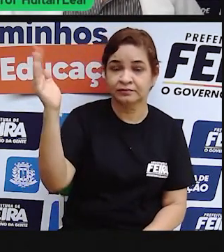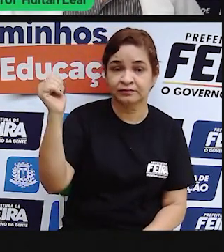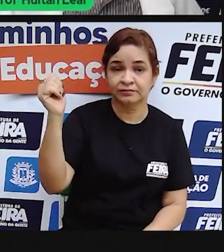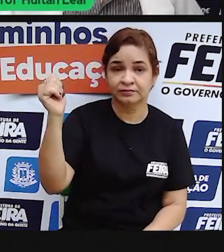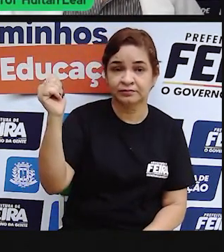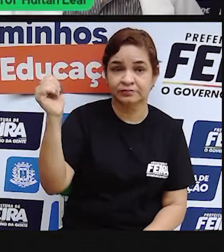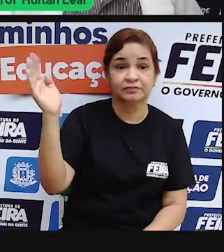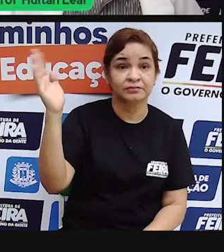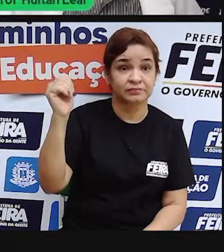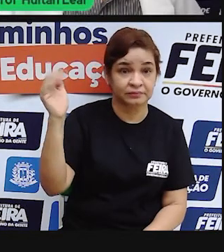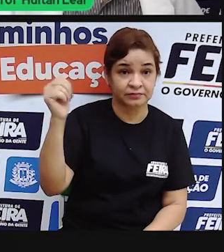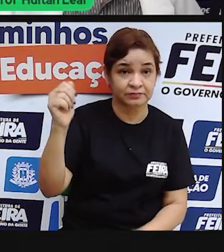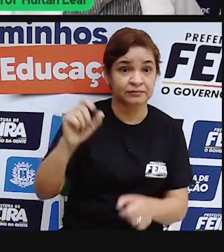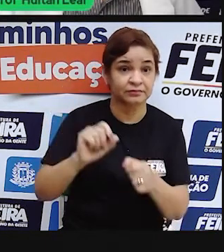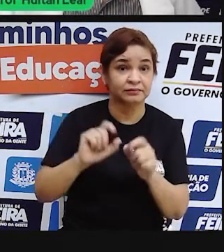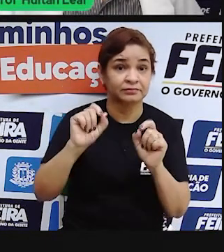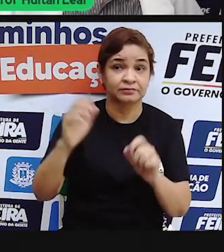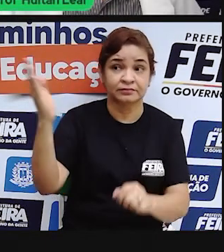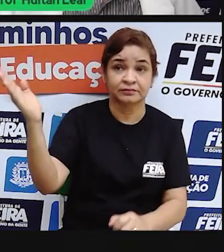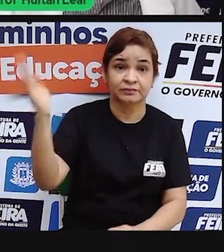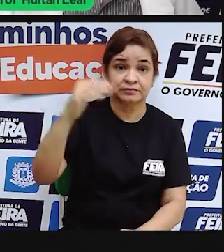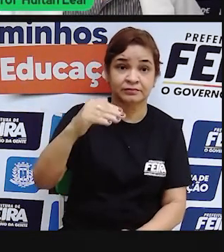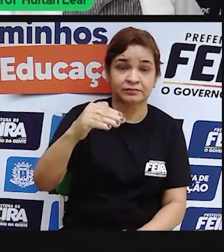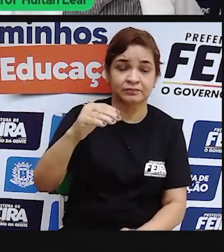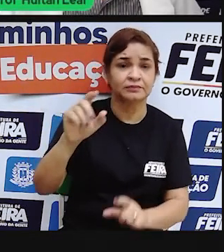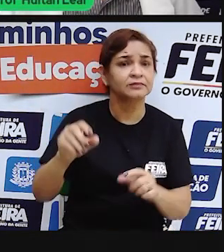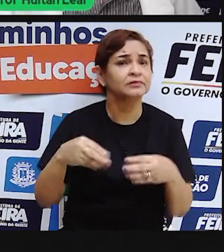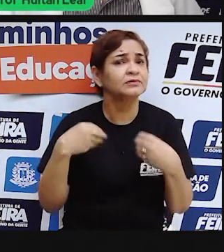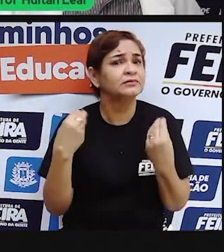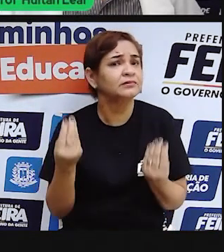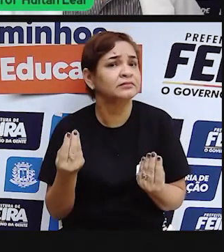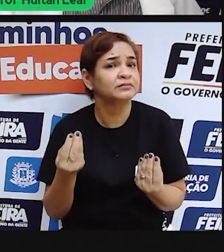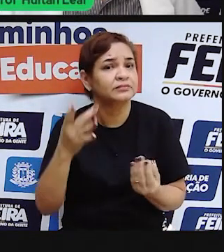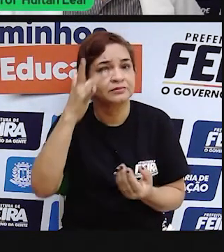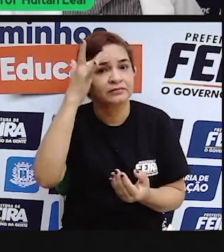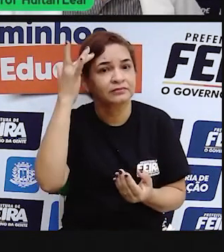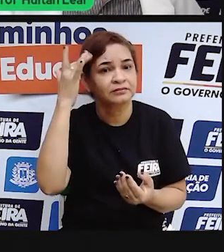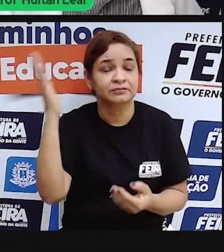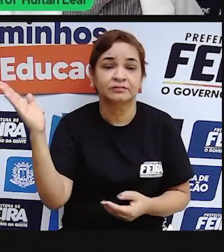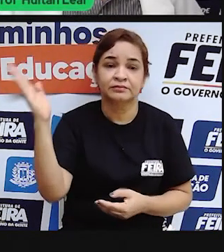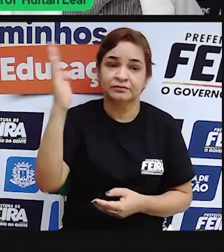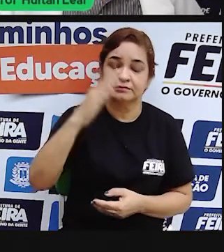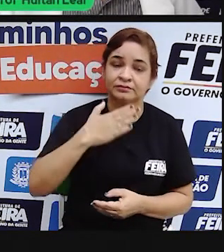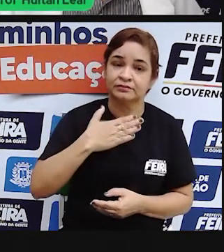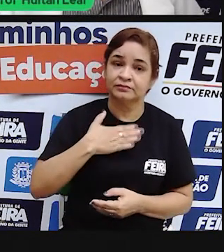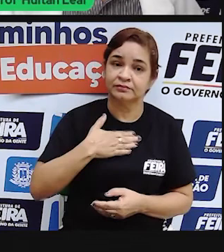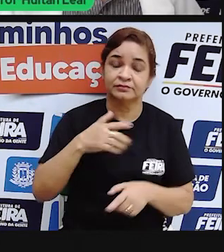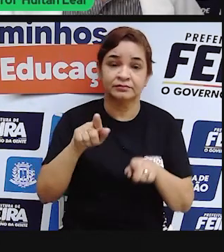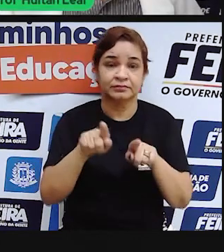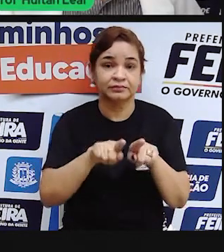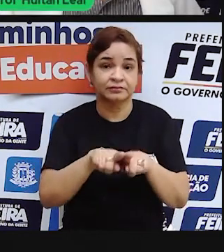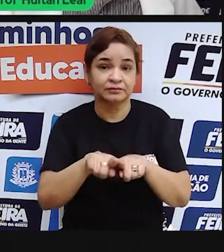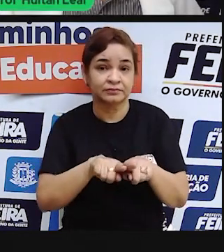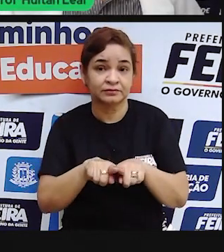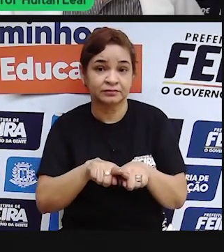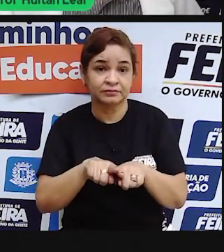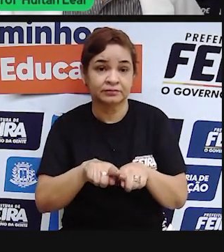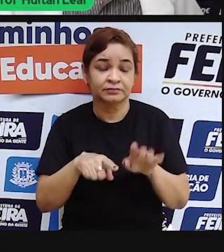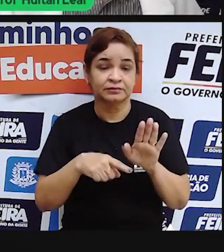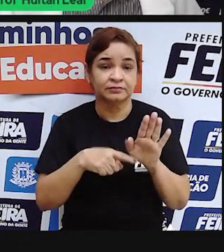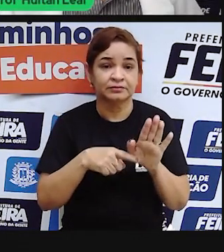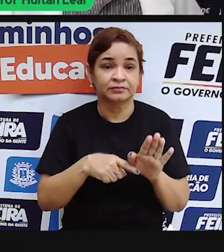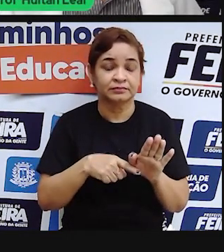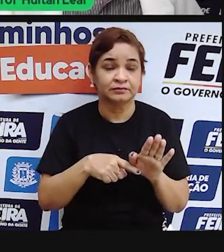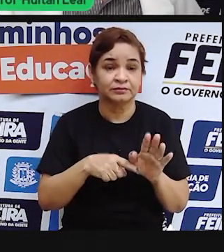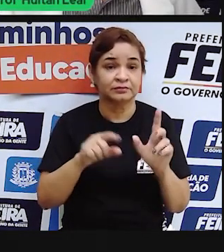ação que eu fiz? Chamar. Quem? Meu irmão. Então, esse substantivo irmão representa o objeto